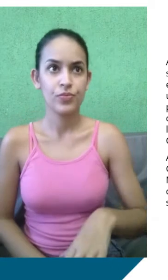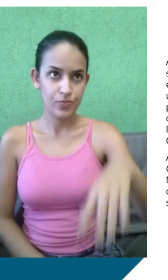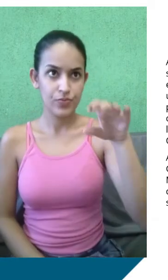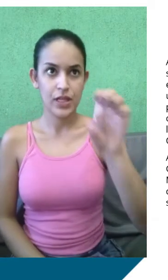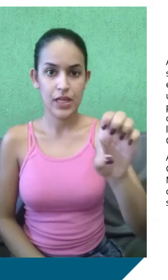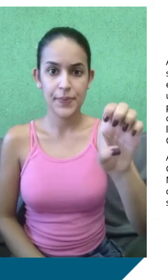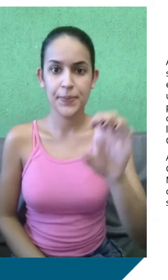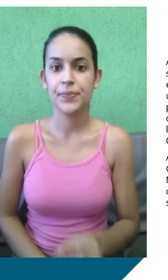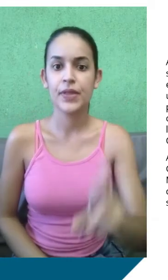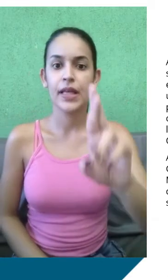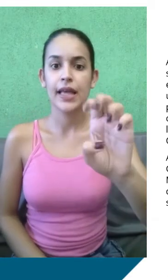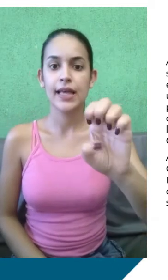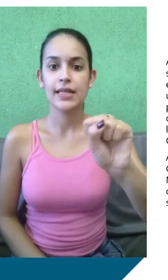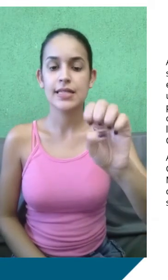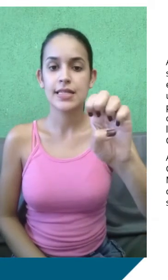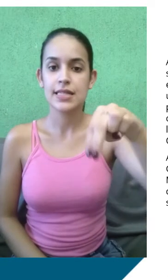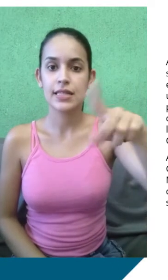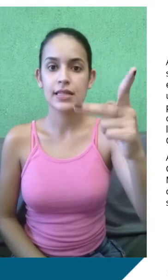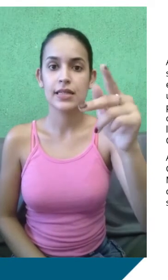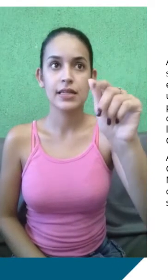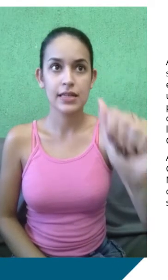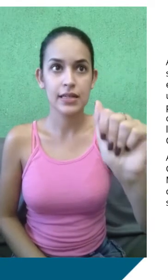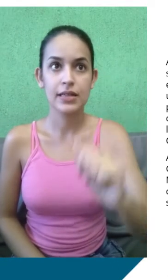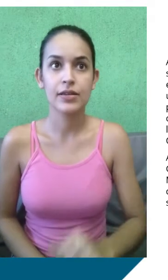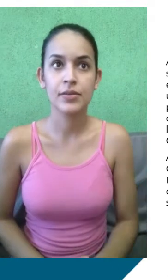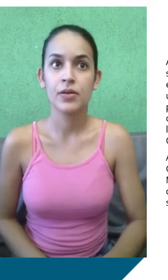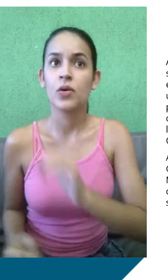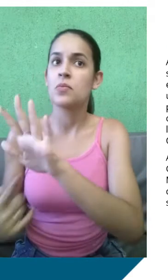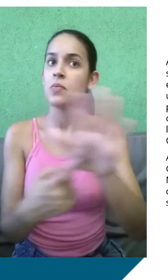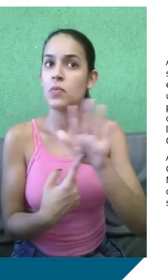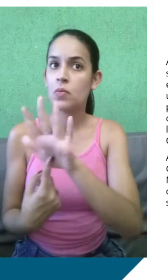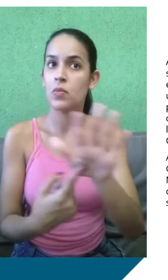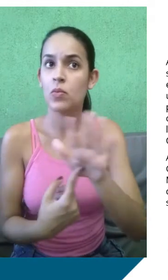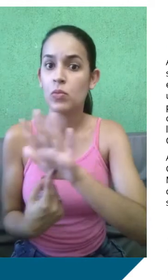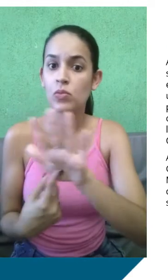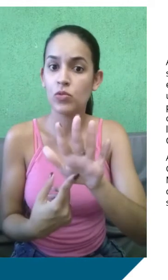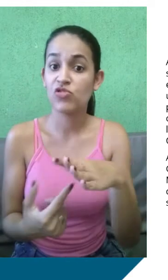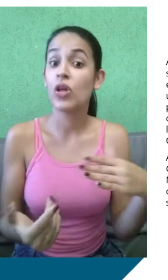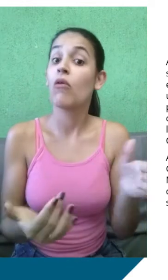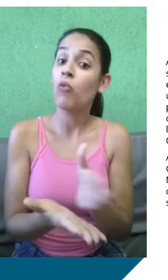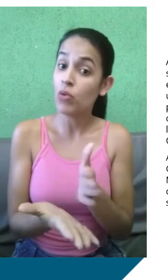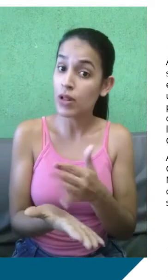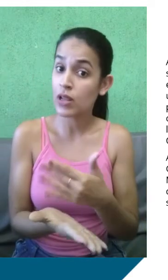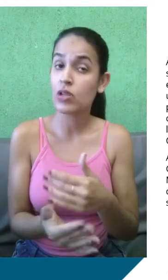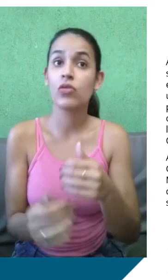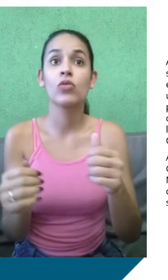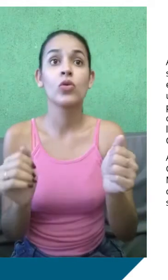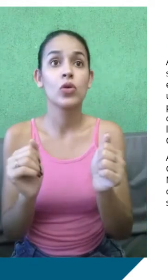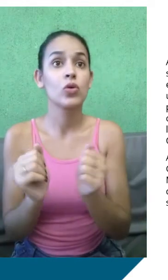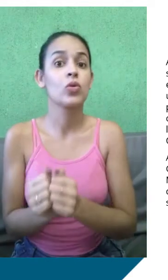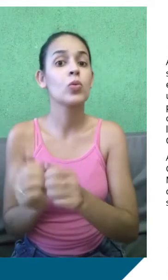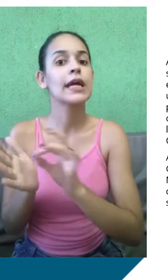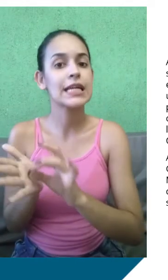Vamos lá. O texto da questão está dividido em dois blocos, dois parágrafos com finalidades distintas. O primeiro